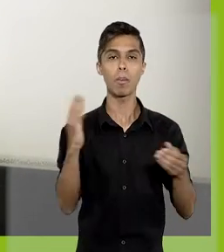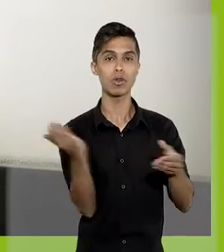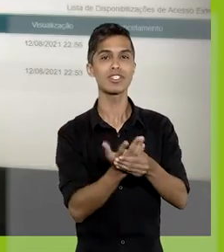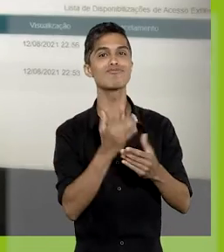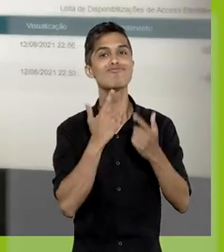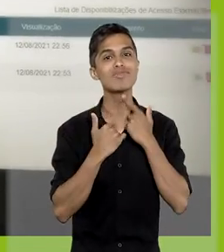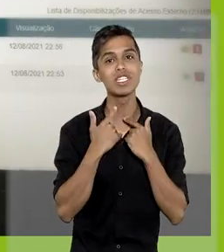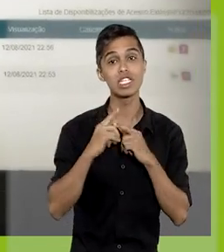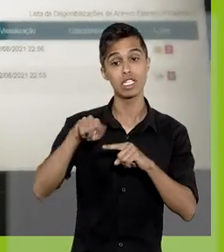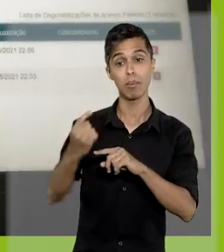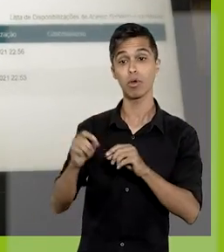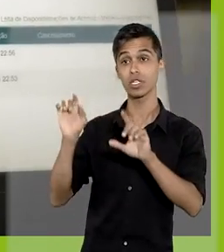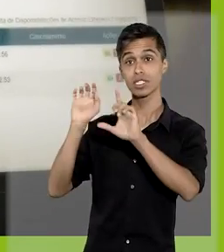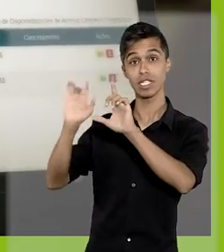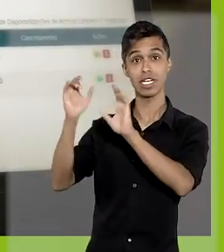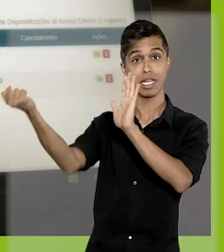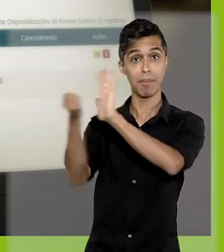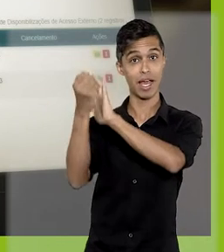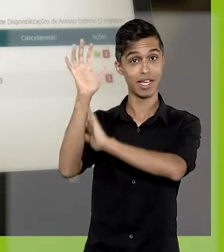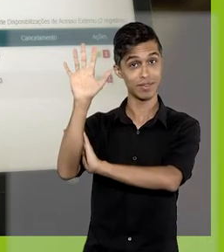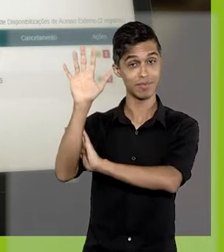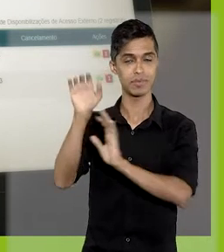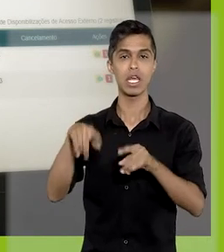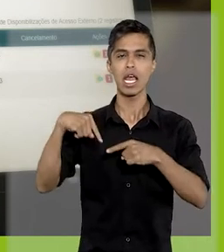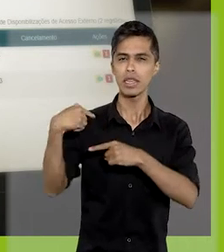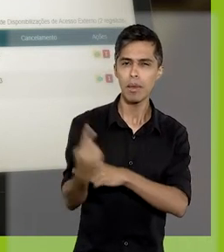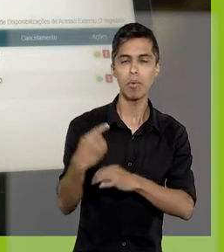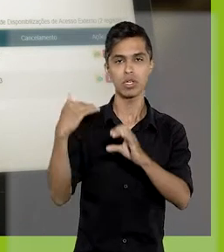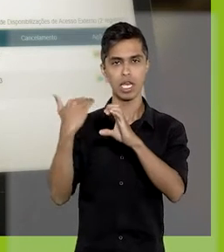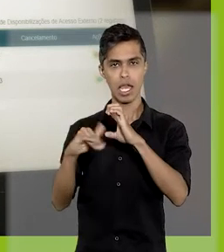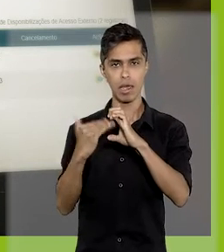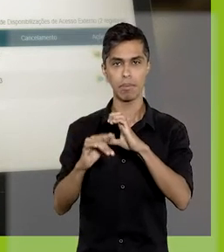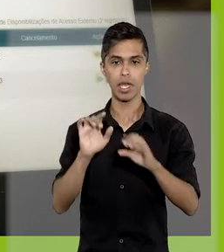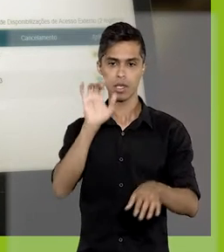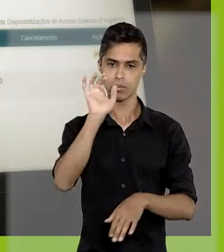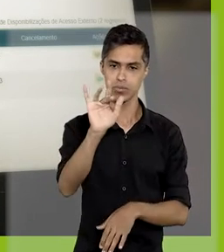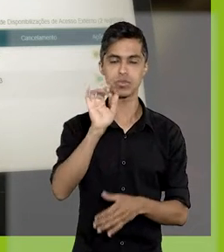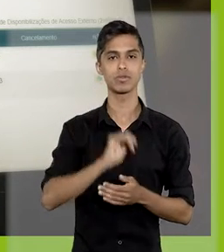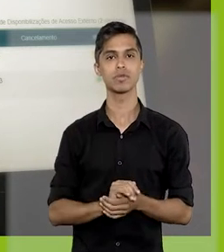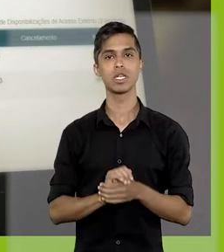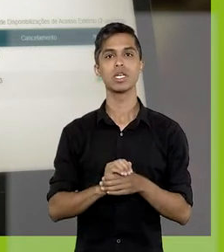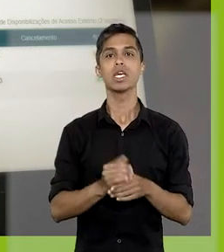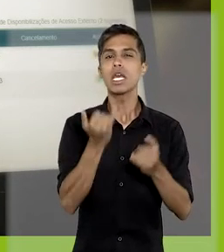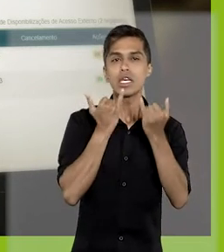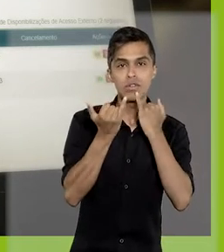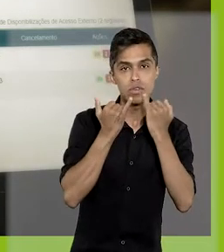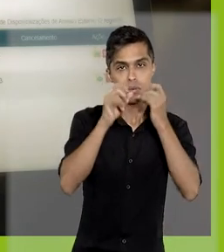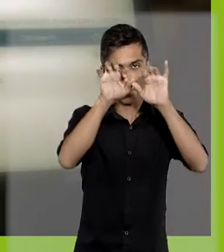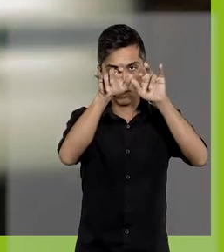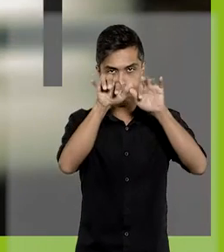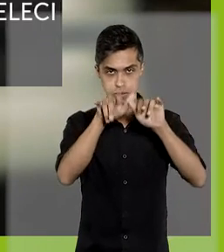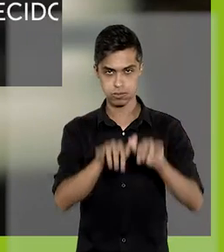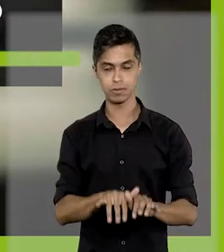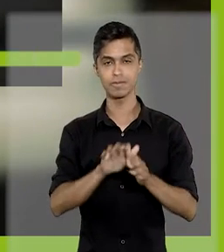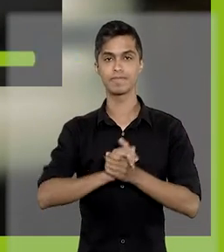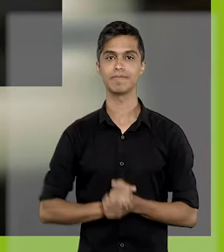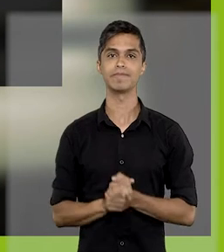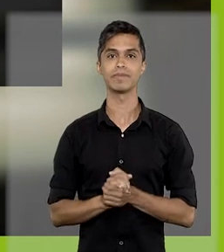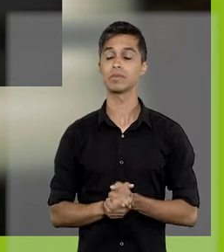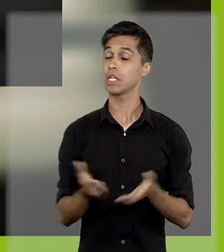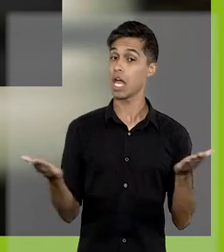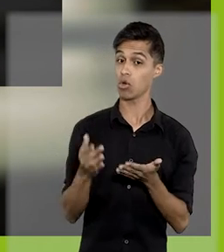este ícone. Em seguida, selecione o e-mail da unidade e preencha os demais campos. E